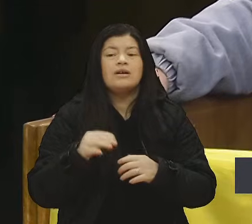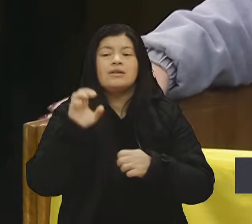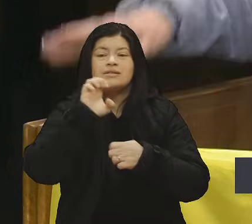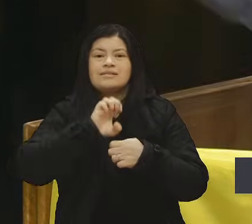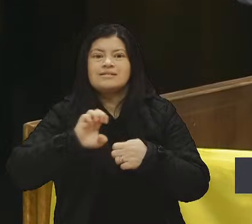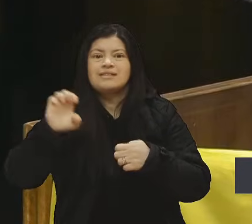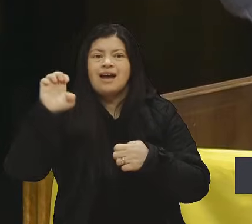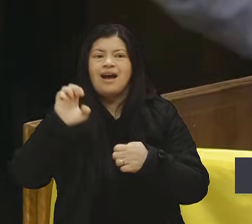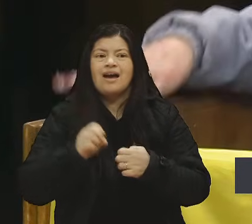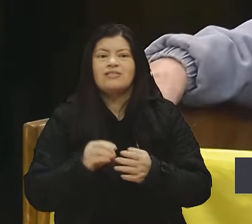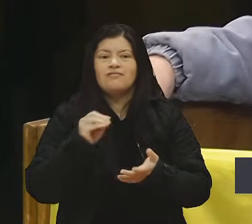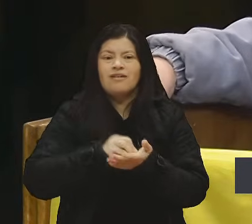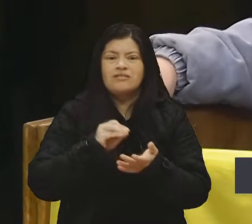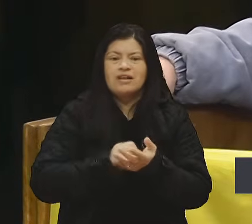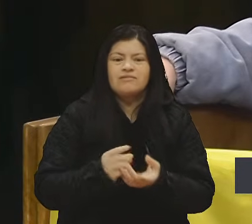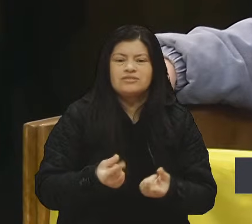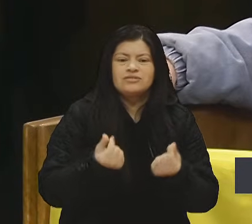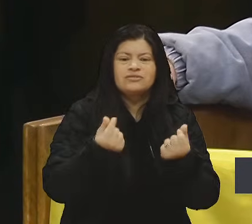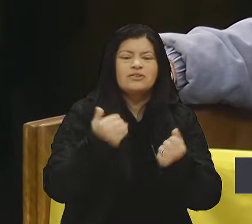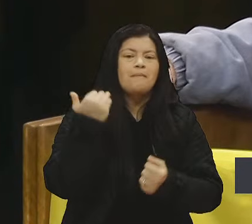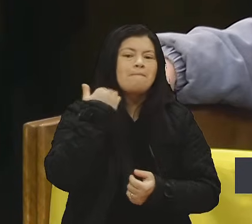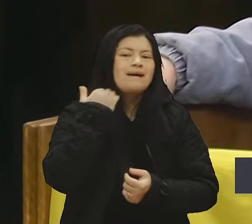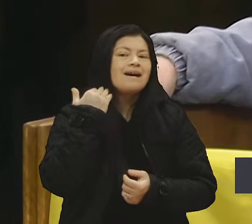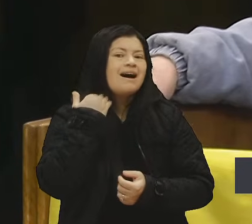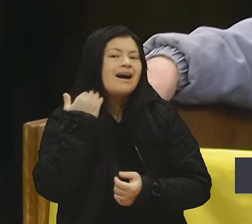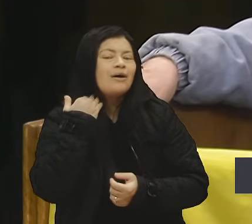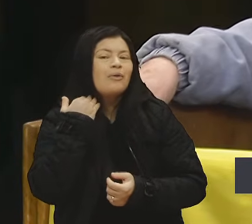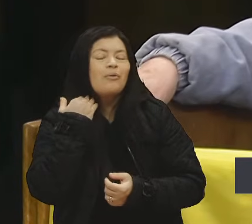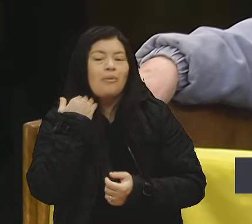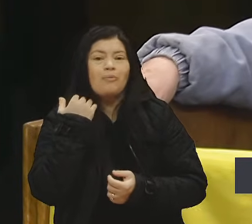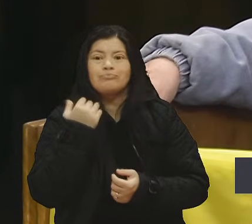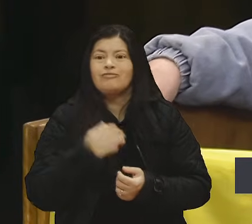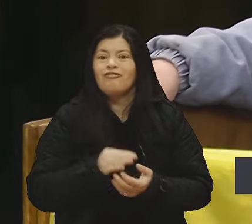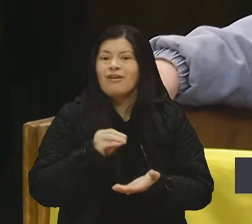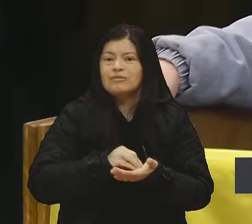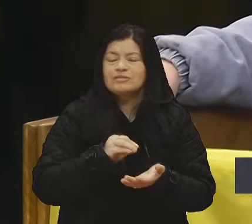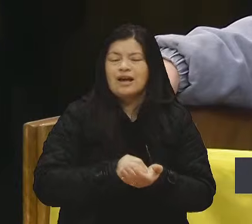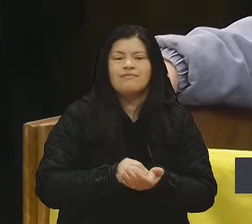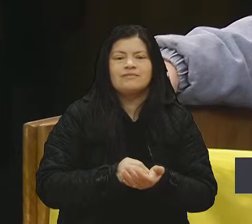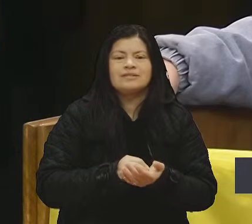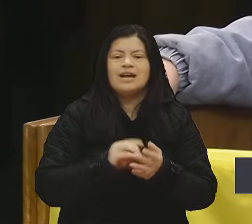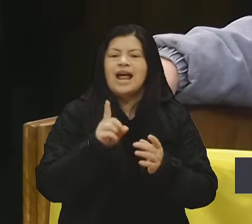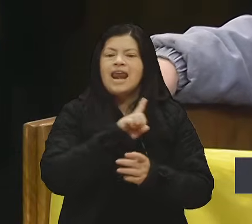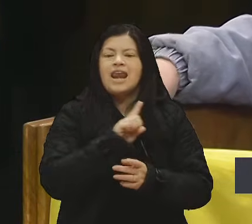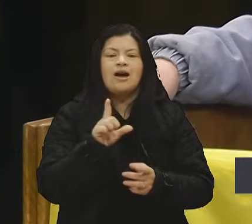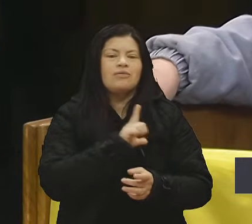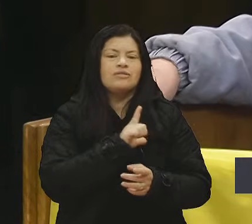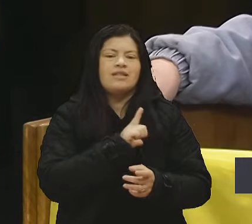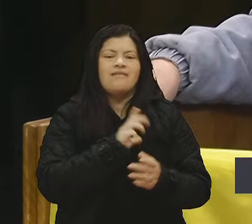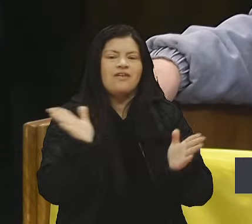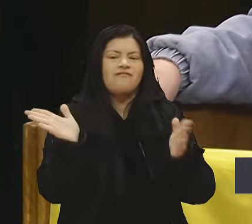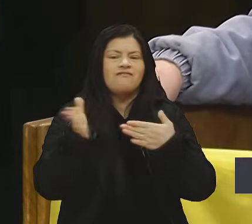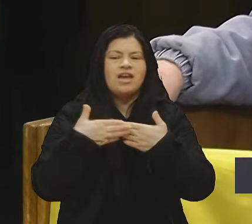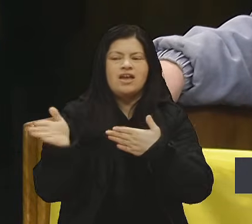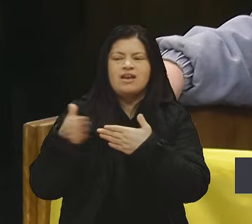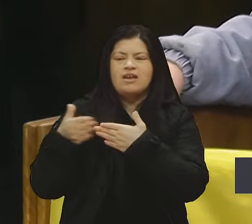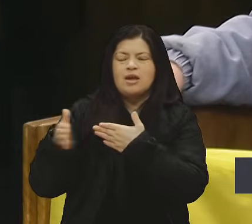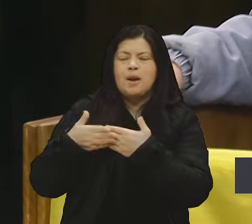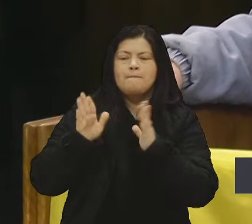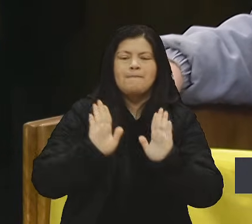injetava dinheiro e nenhum banco fechou. Agora, quando é água, quando é luz, quando é educação, quando é